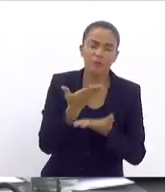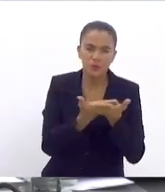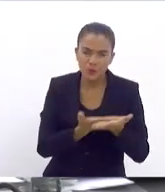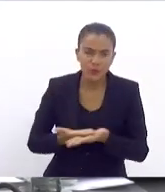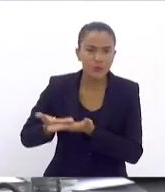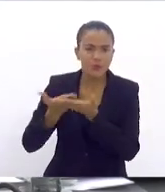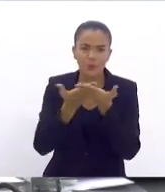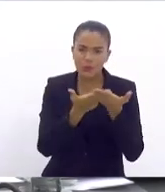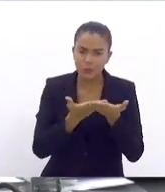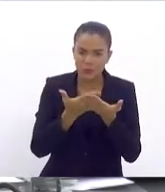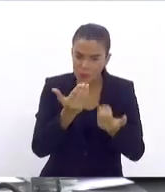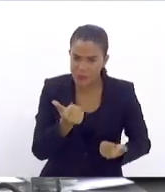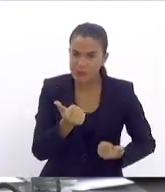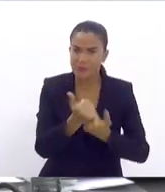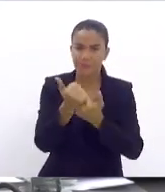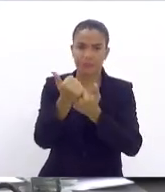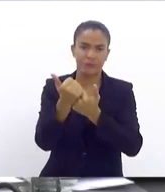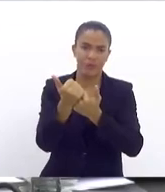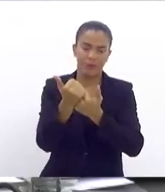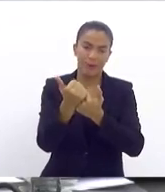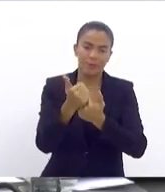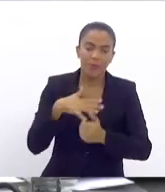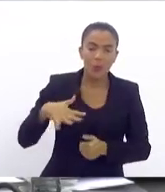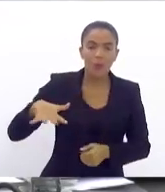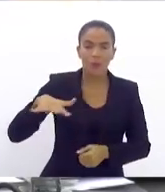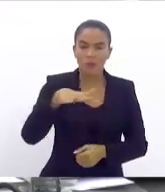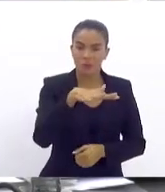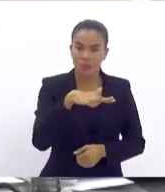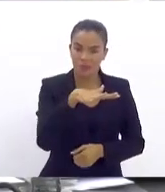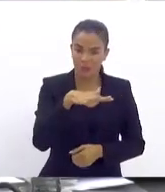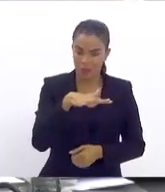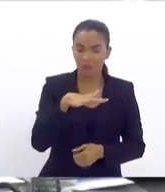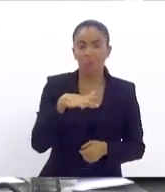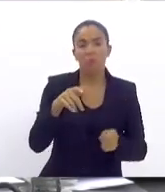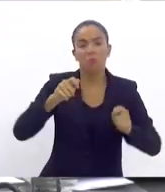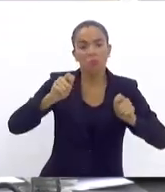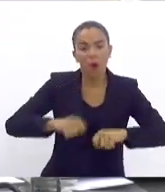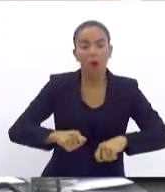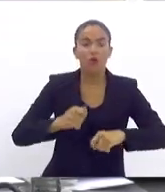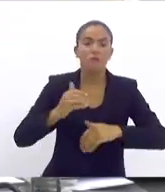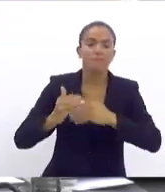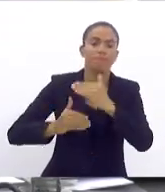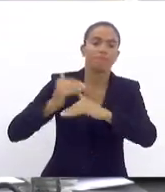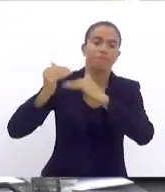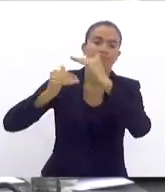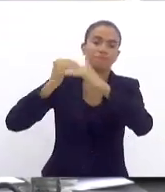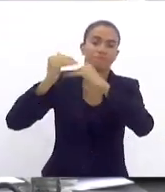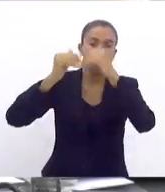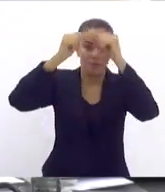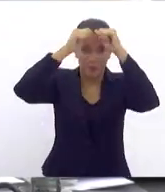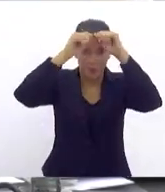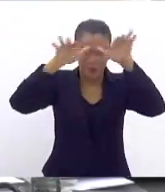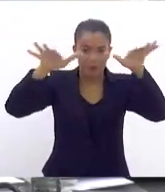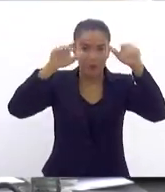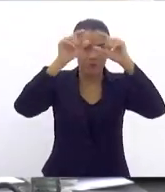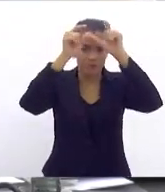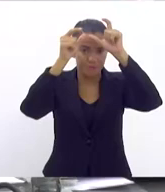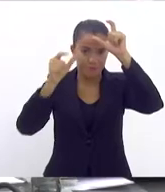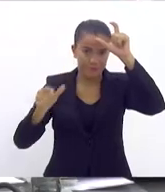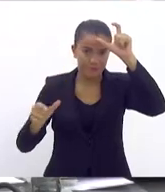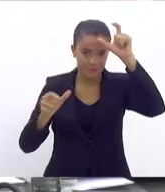que o nosso cenário atual pode contribuir para que o transtorno